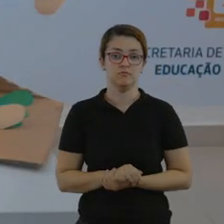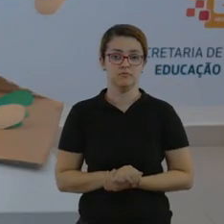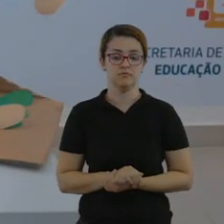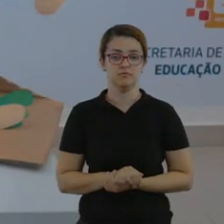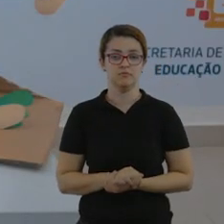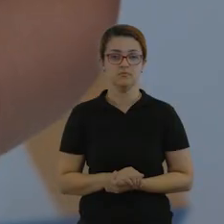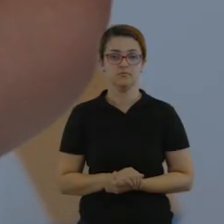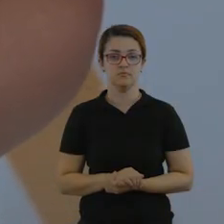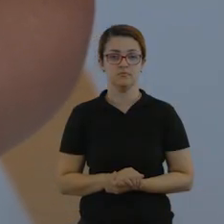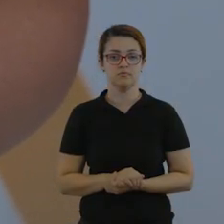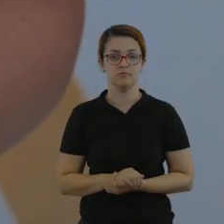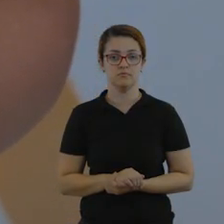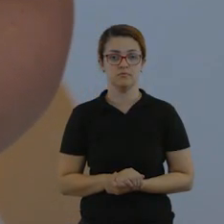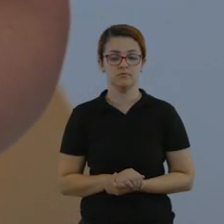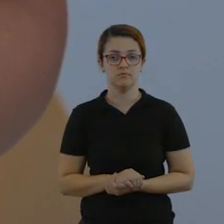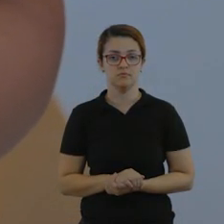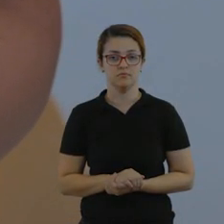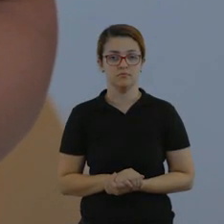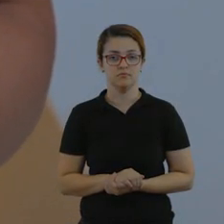ó.